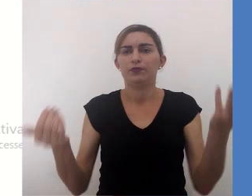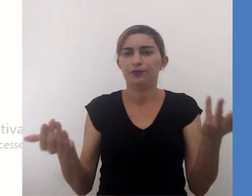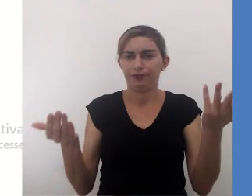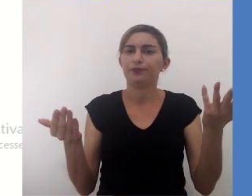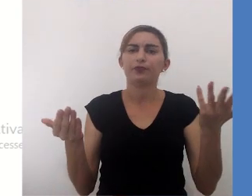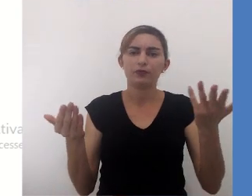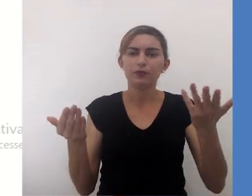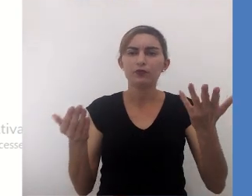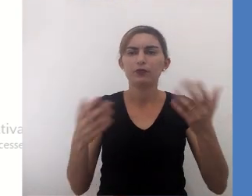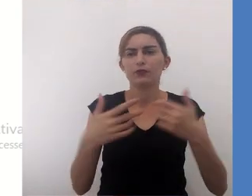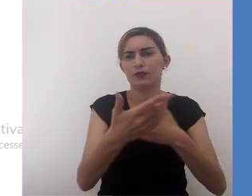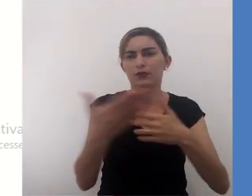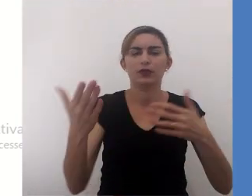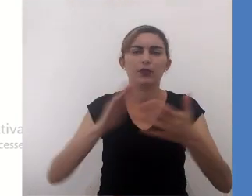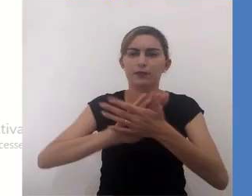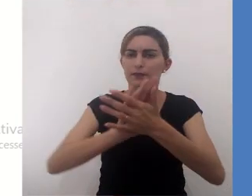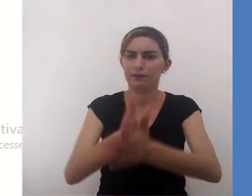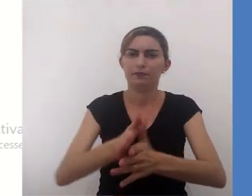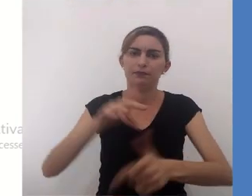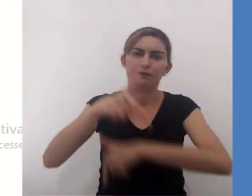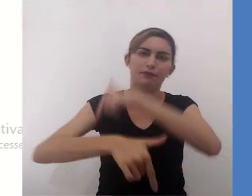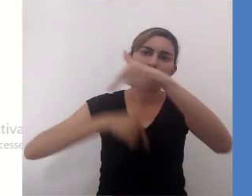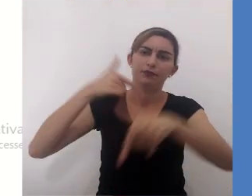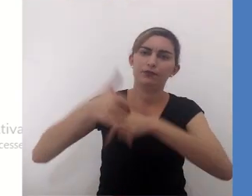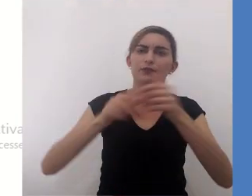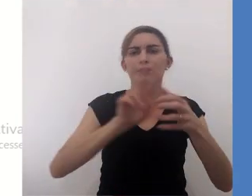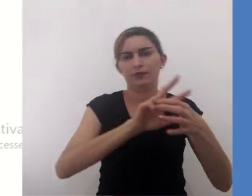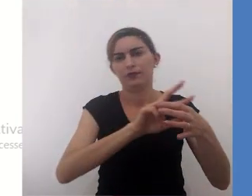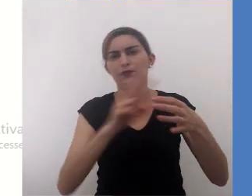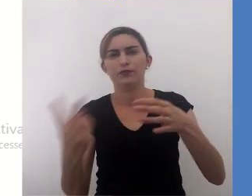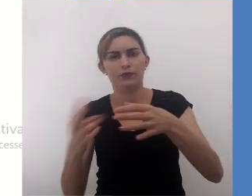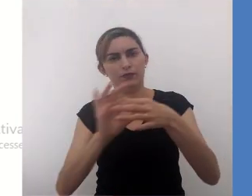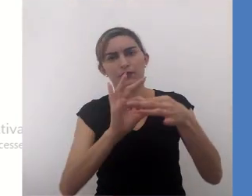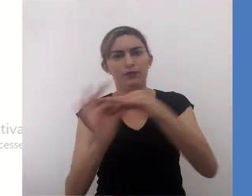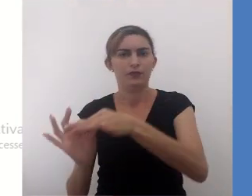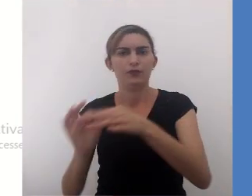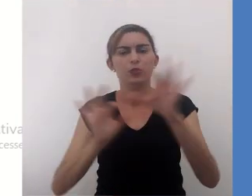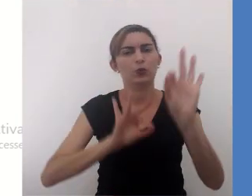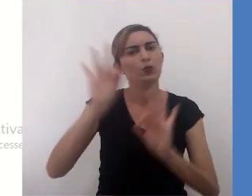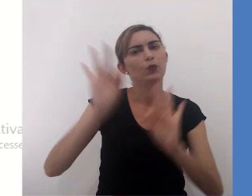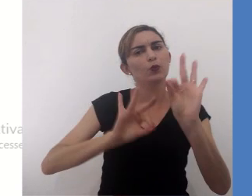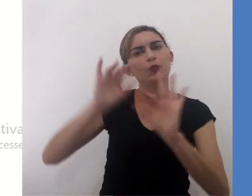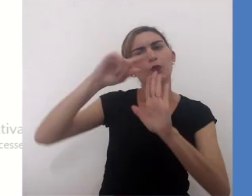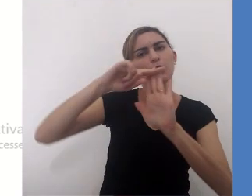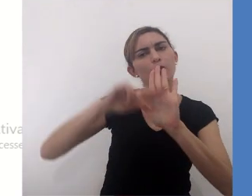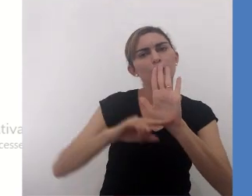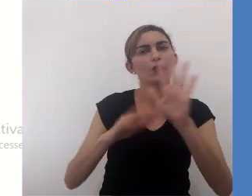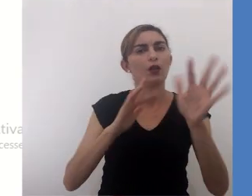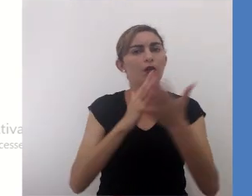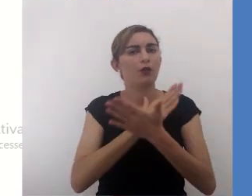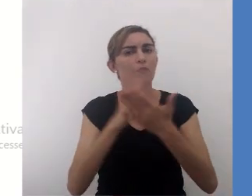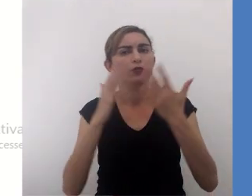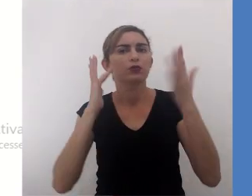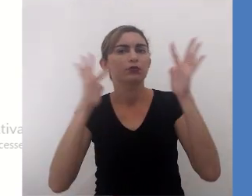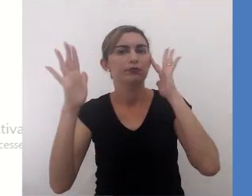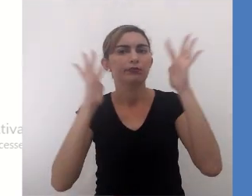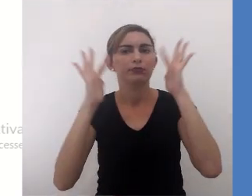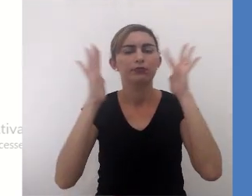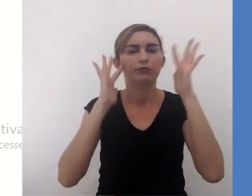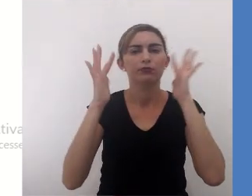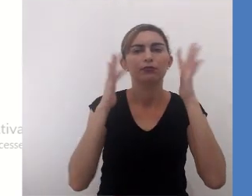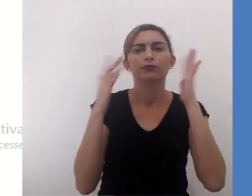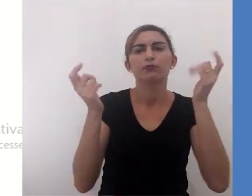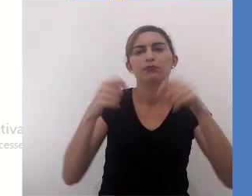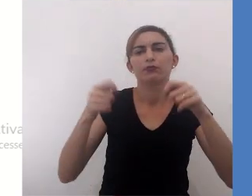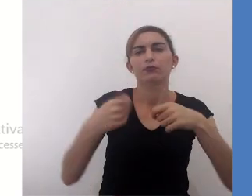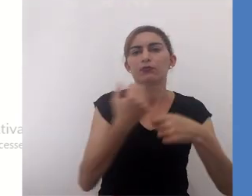isso, nem a exploração do trabalho. Então nesse contexto, foram elaboradas algumas teorias, né? Nas